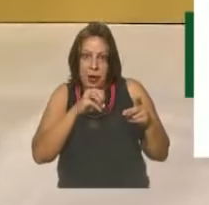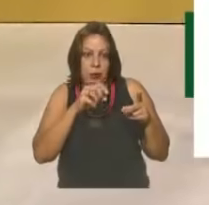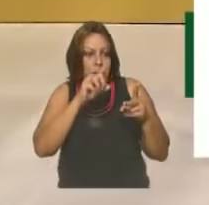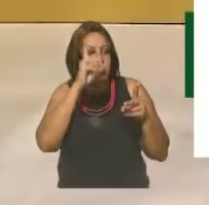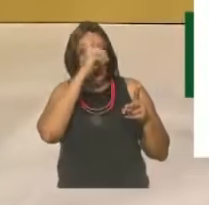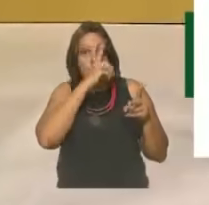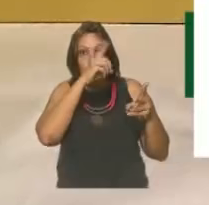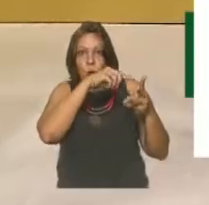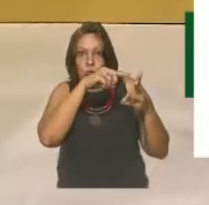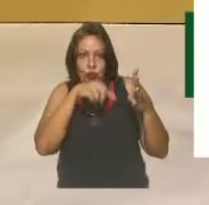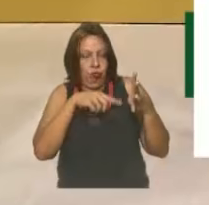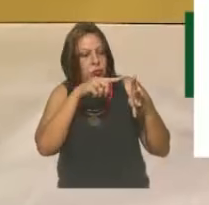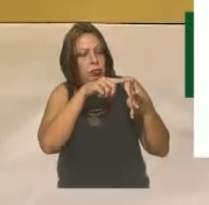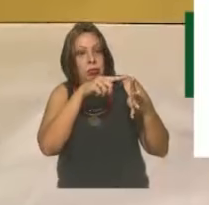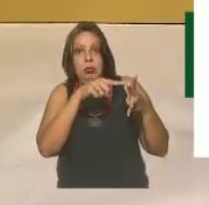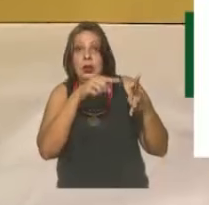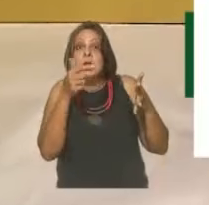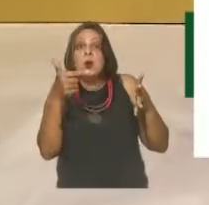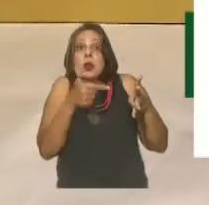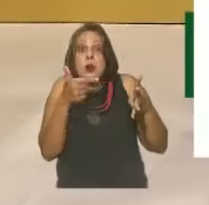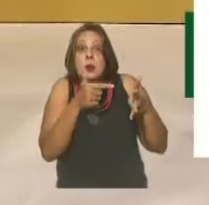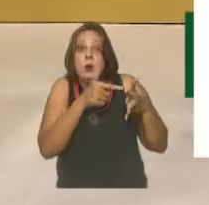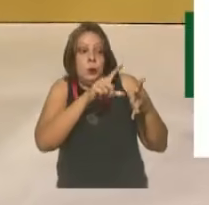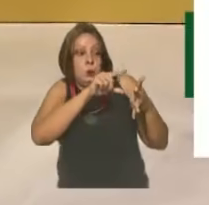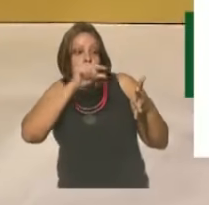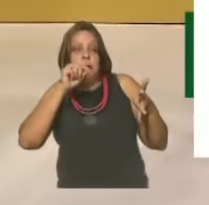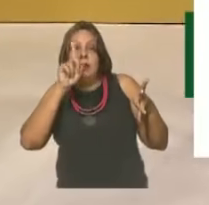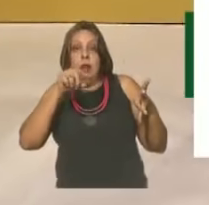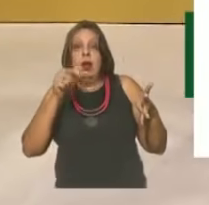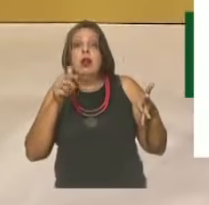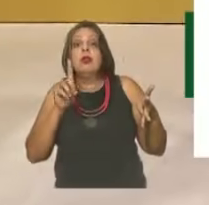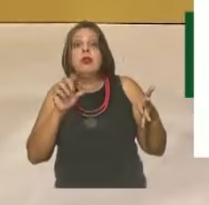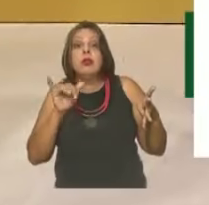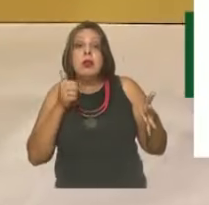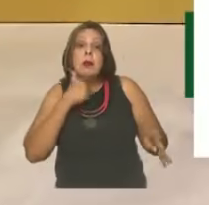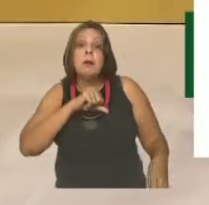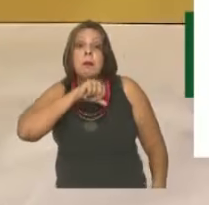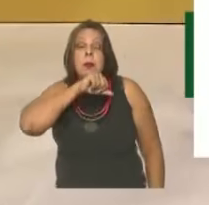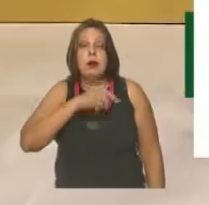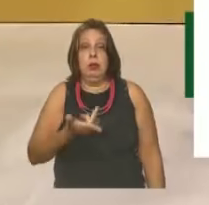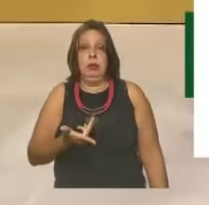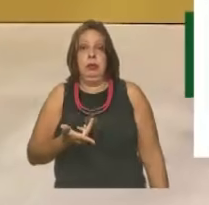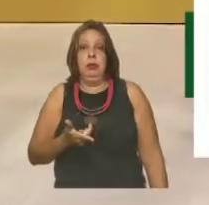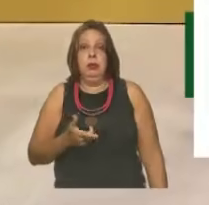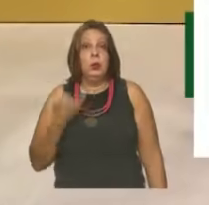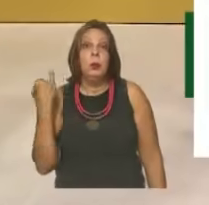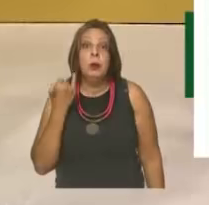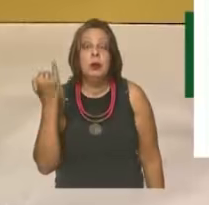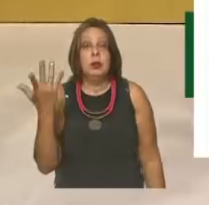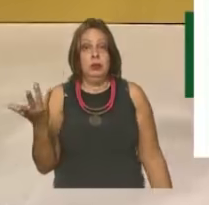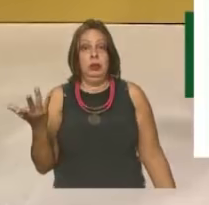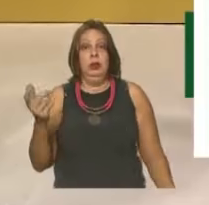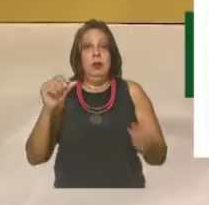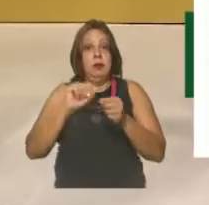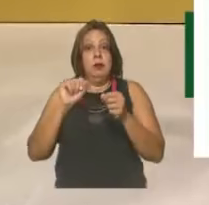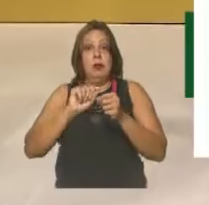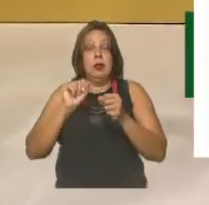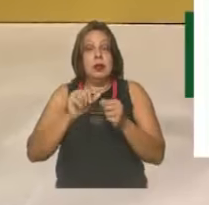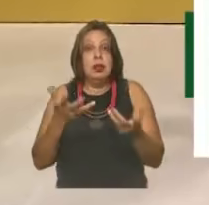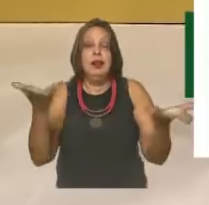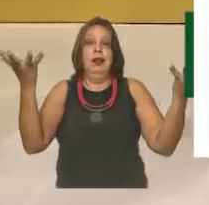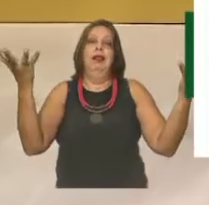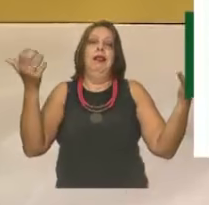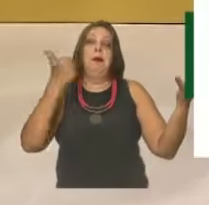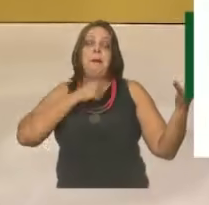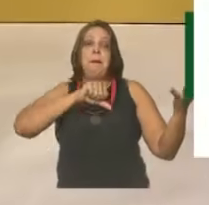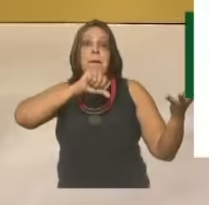Caju Cap não ia deixar passar essa data tão importante sem também fazer algo assim à altura de cada mãe que existe,